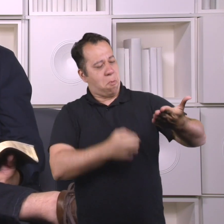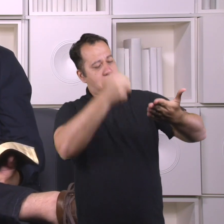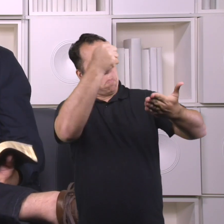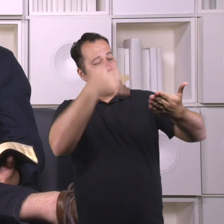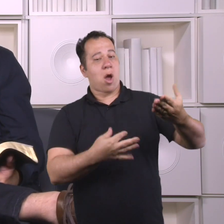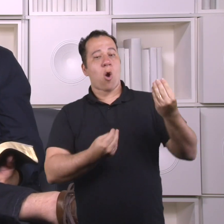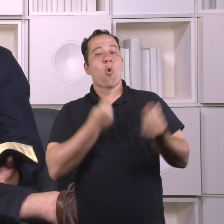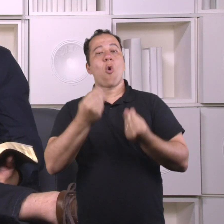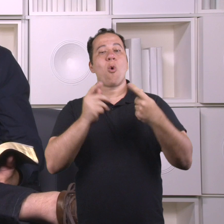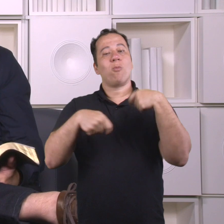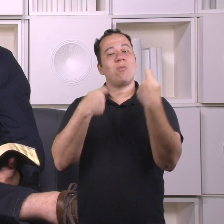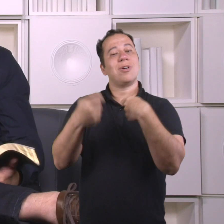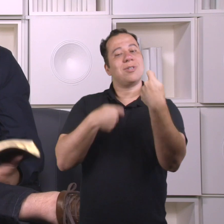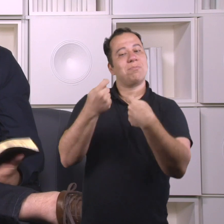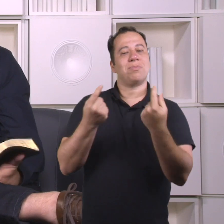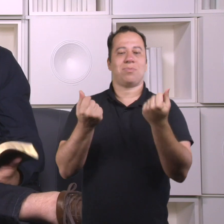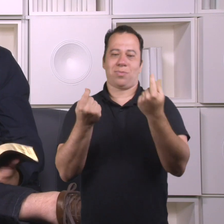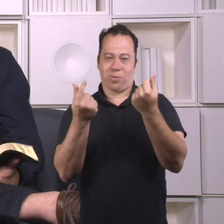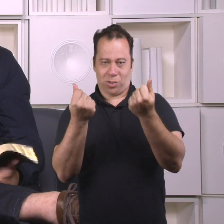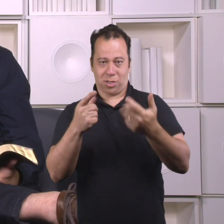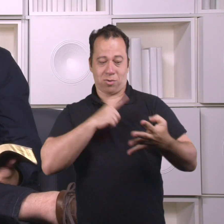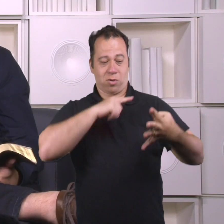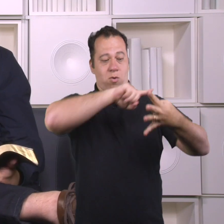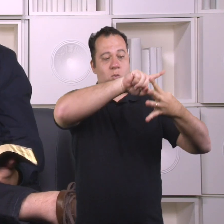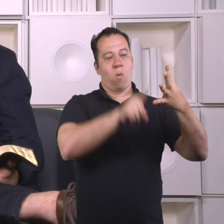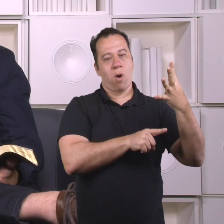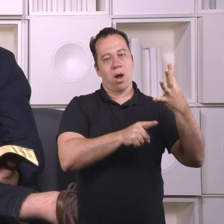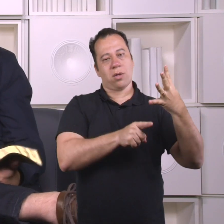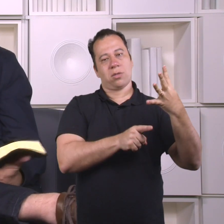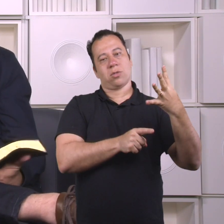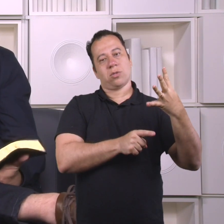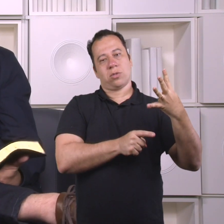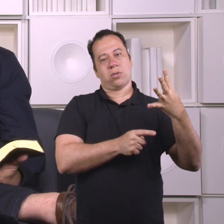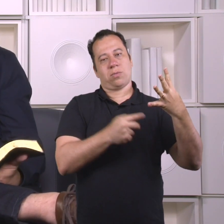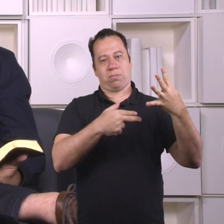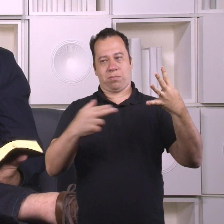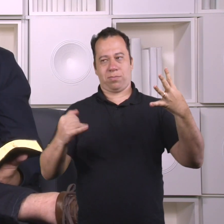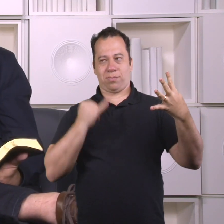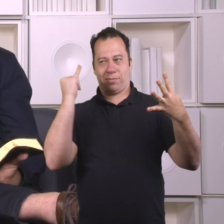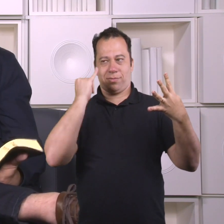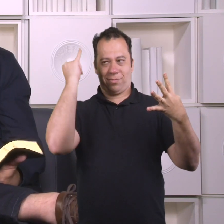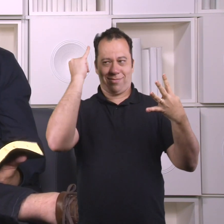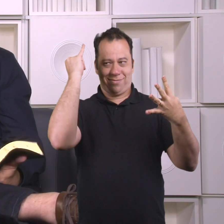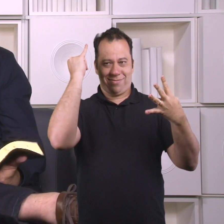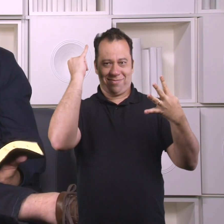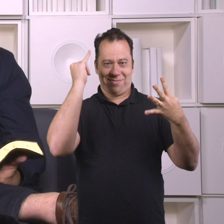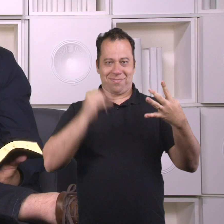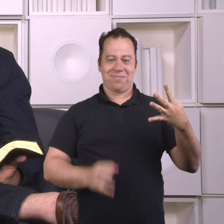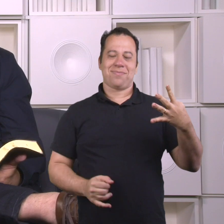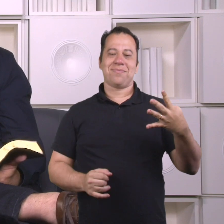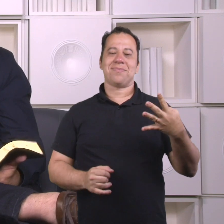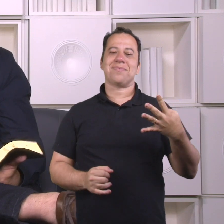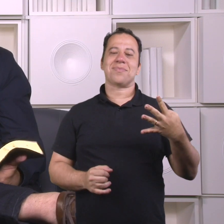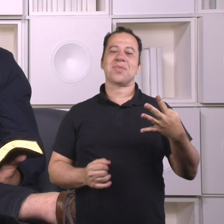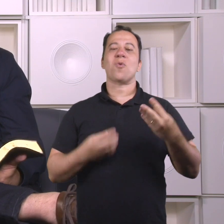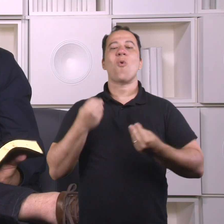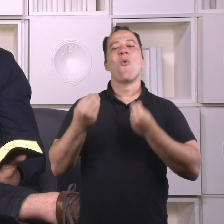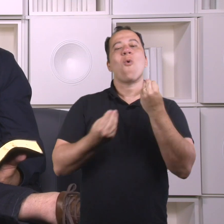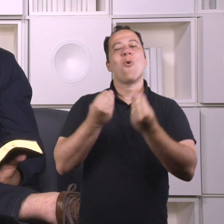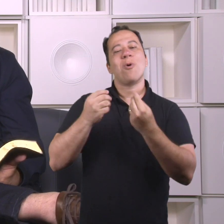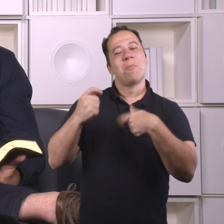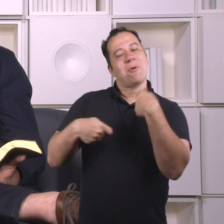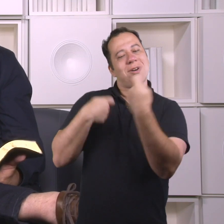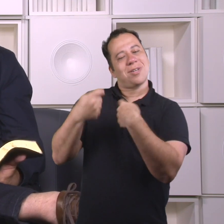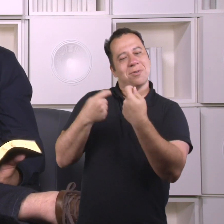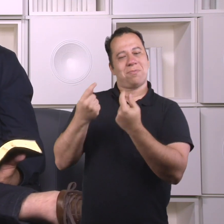Finanças de Jesus tem 4 palavras fundamentais que você tem que entender. Como é que você mexe com dinheiro? Potestade é isso, que você mexeu